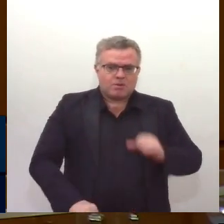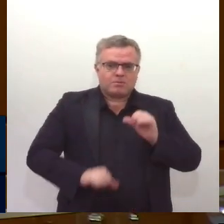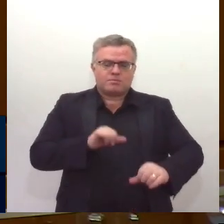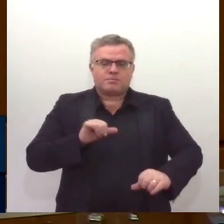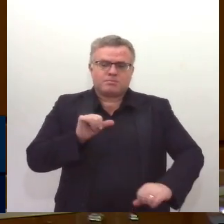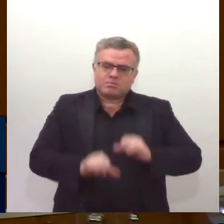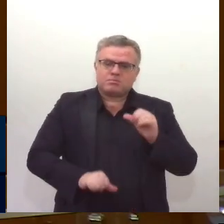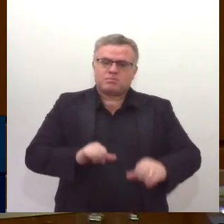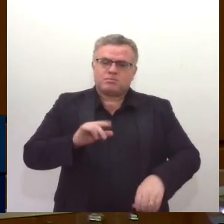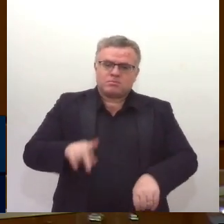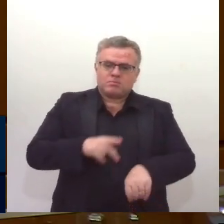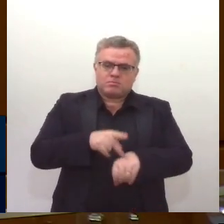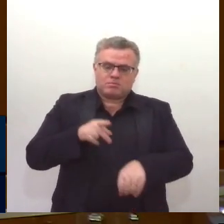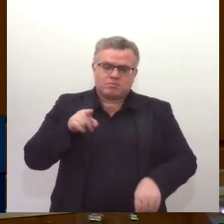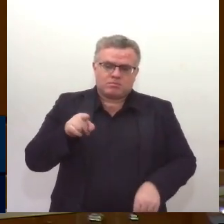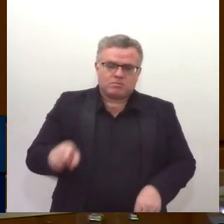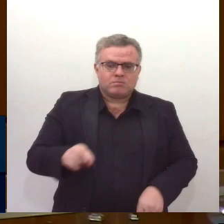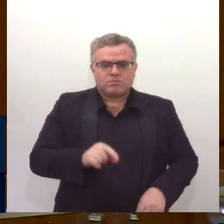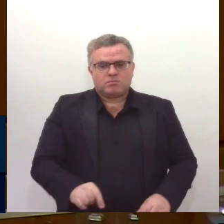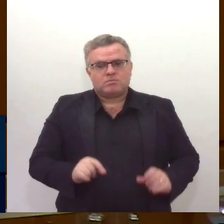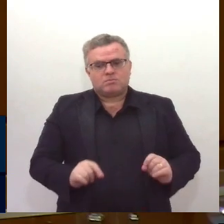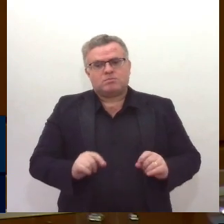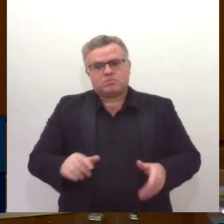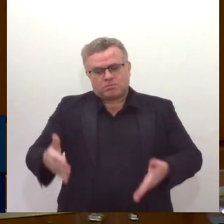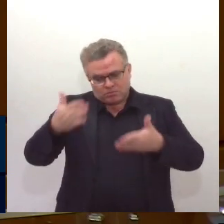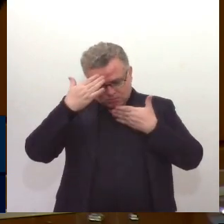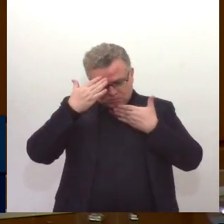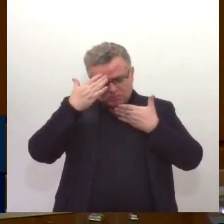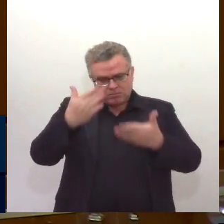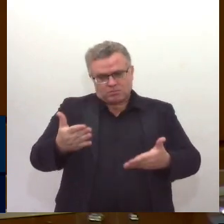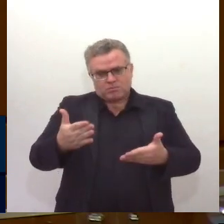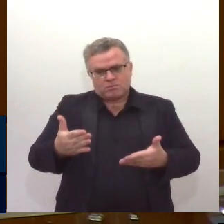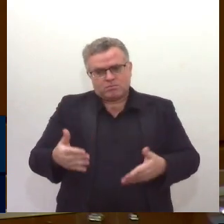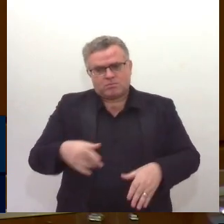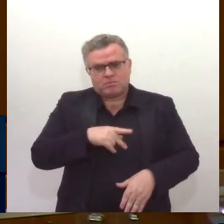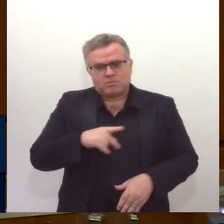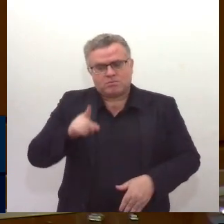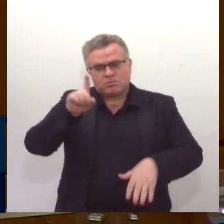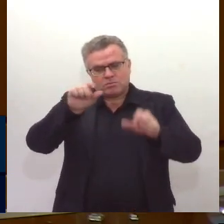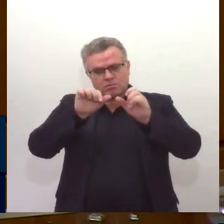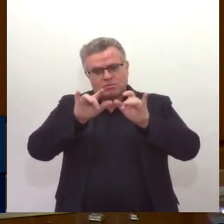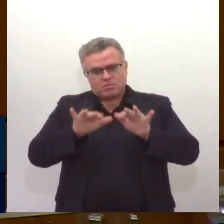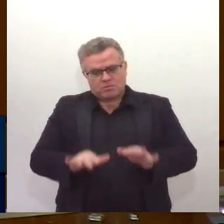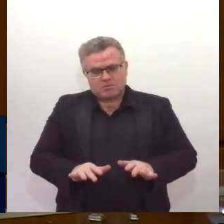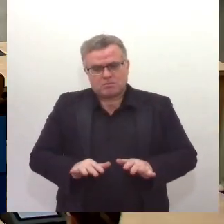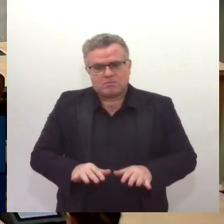esquerda. Muito obrigado, senhor presidente. Que Deus nos abençoe e viva a América.